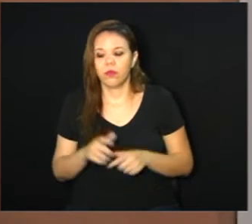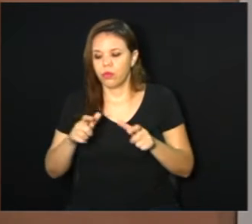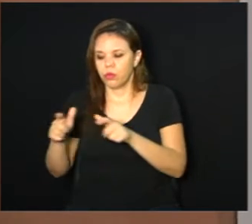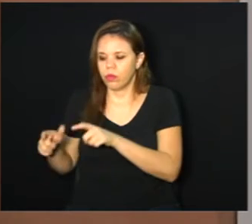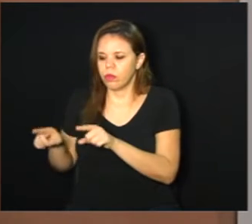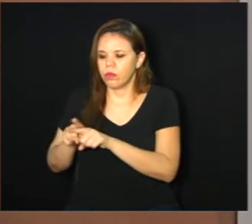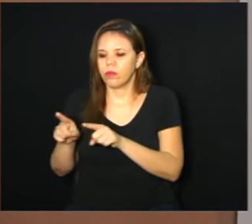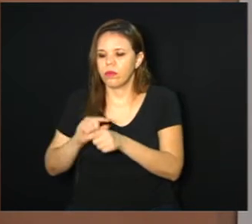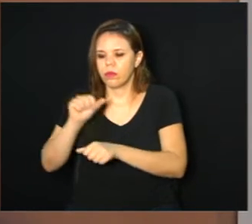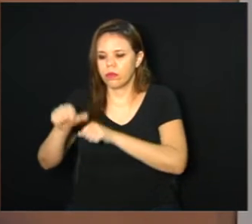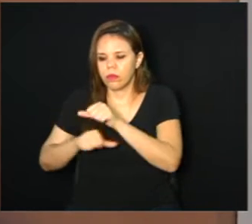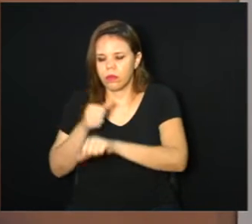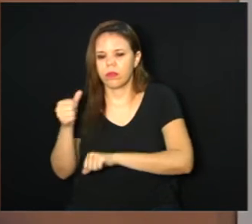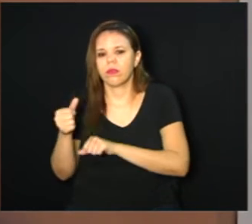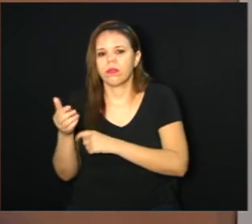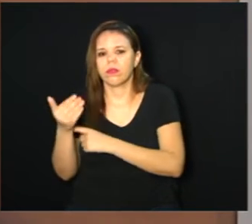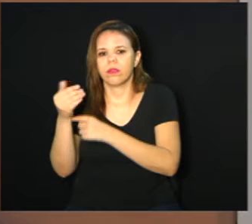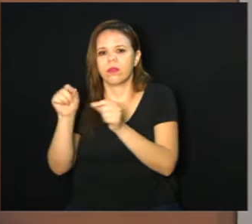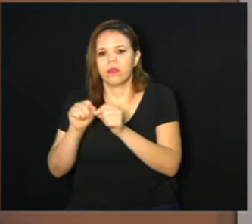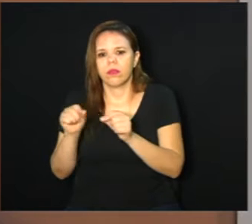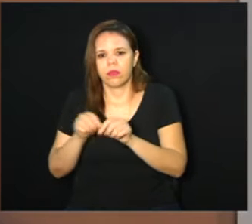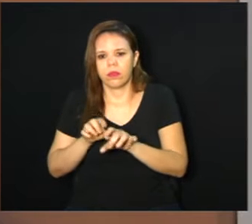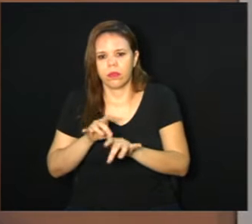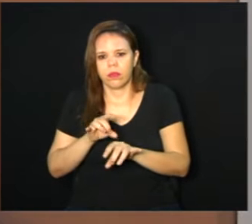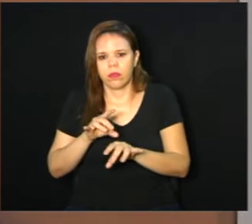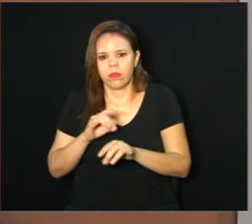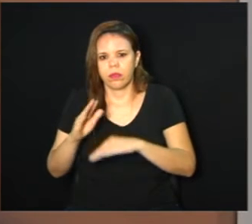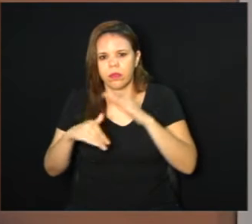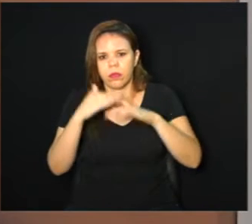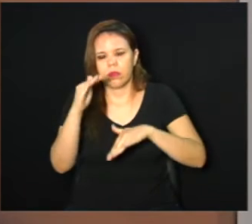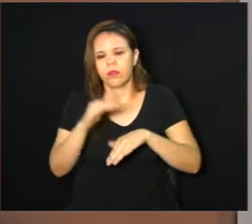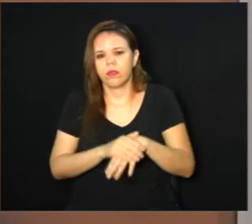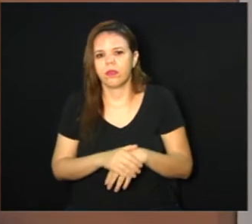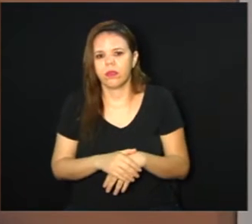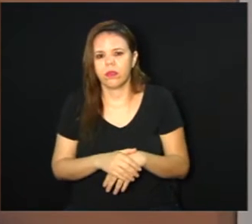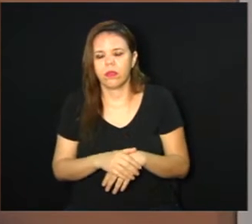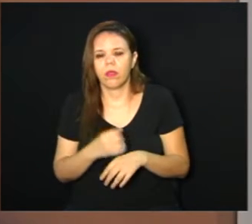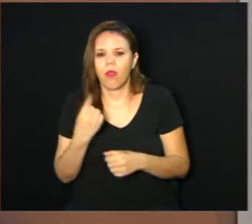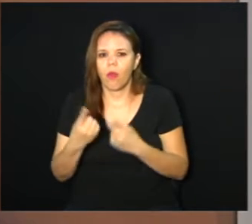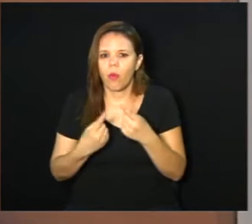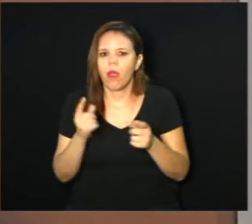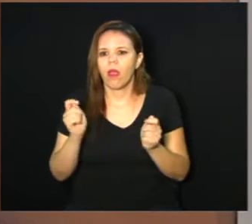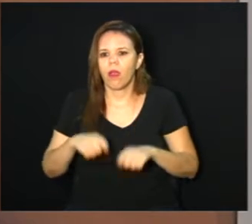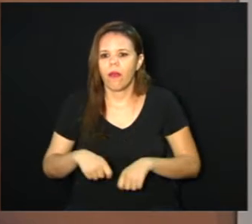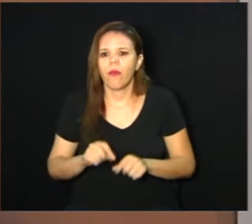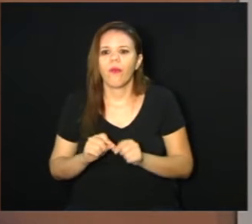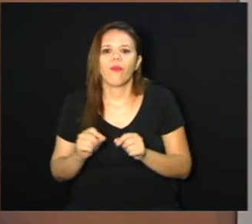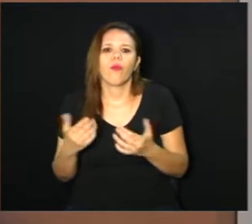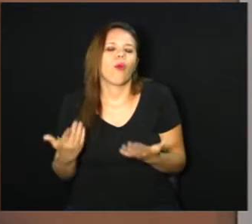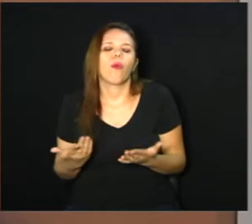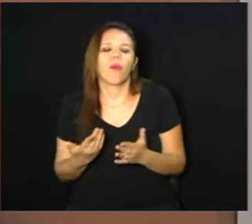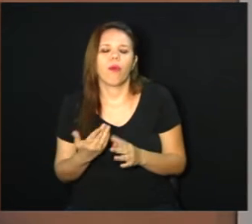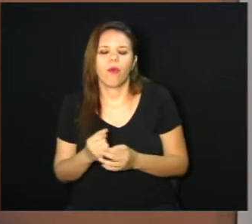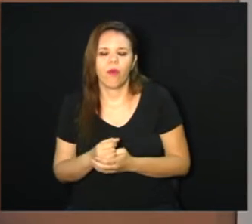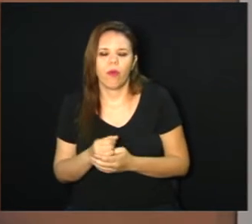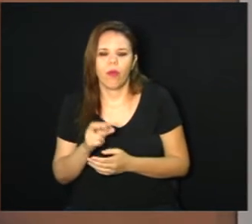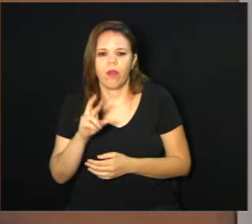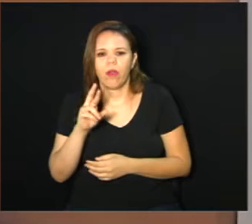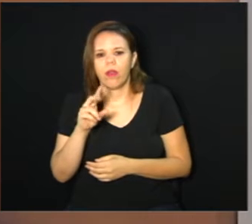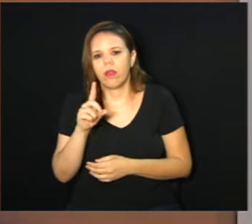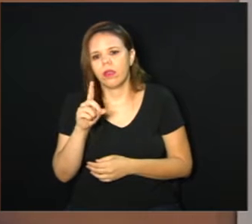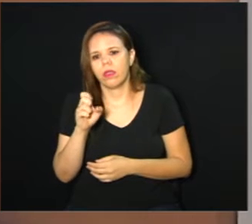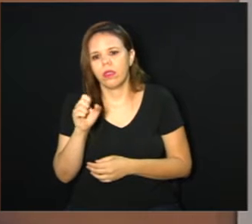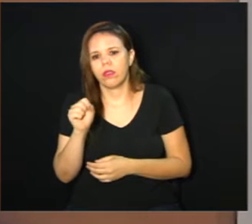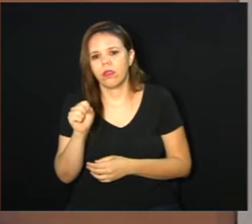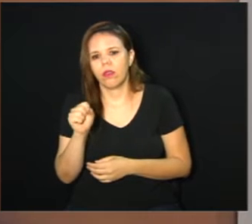são necessários para essas tecnologias, porque muitas delas são disruptivas e não têm regulamentação